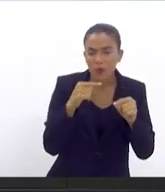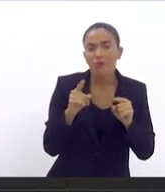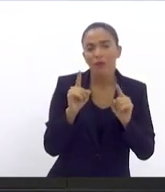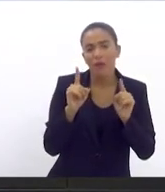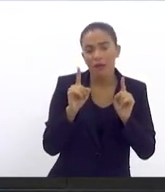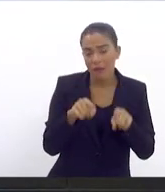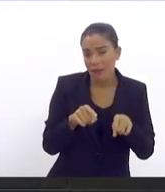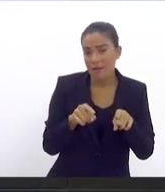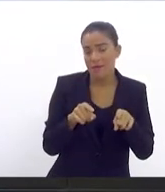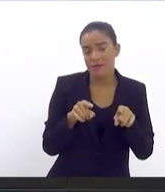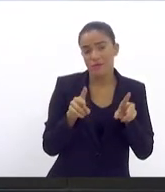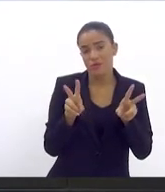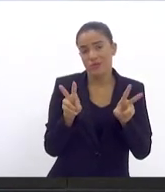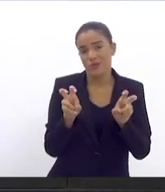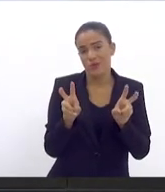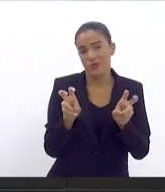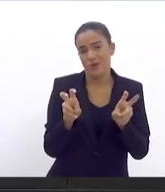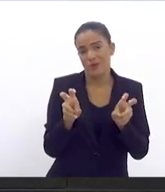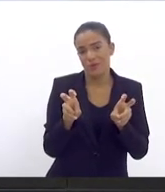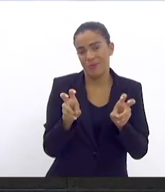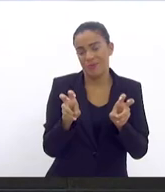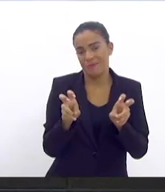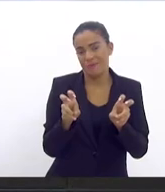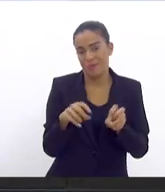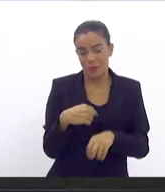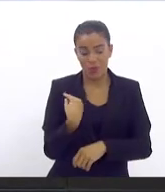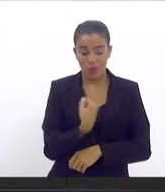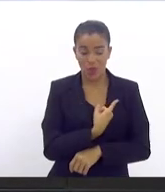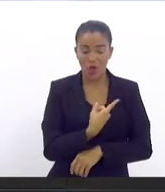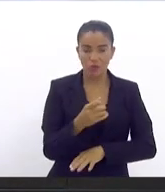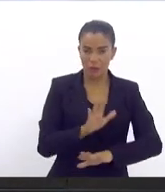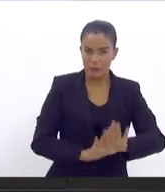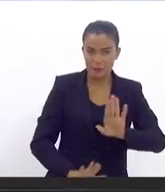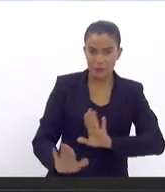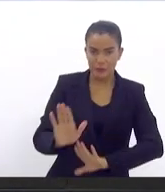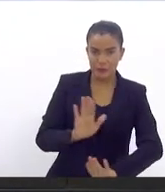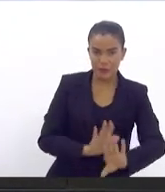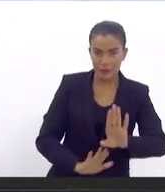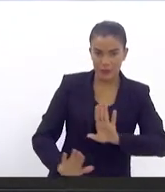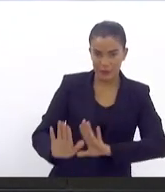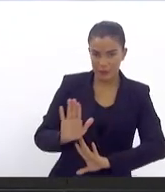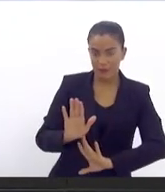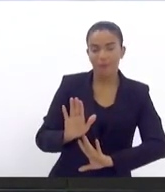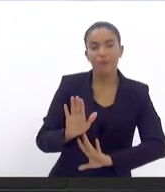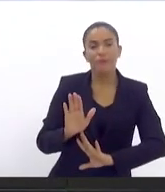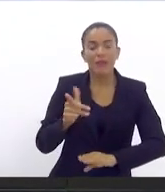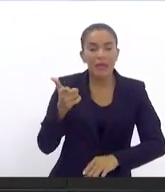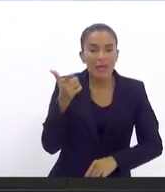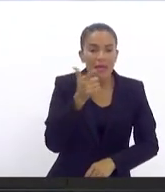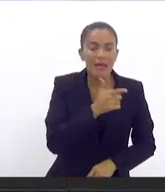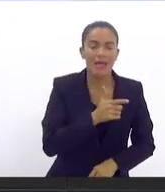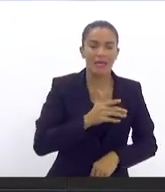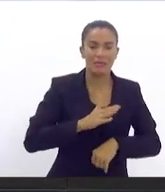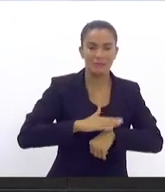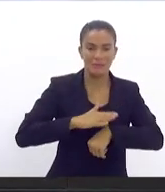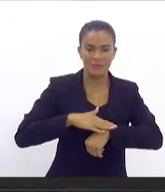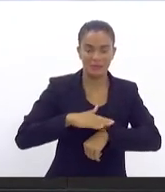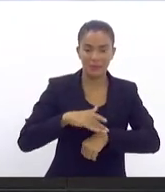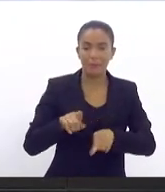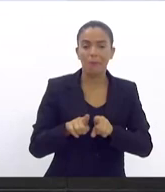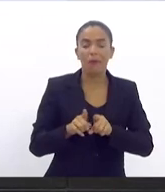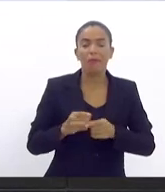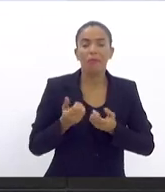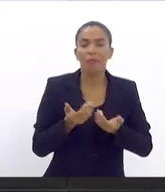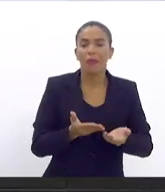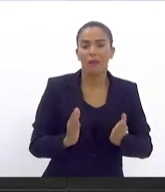procedimento, é se nós, até por prudência, nos antecipamos, ganhamos tempo e damos um prazo